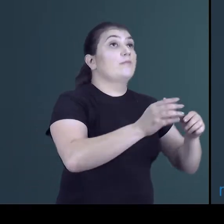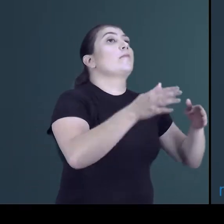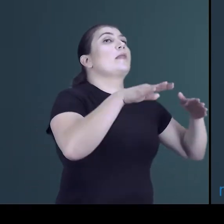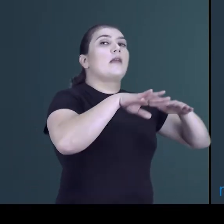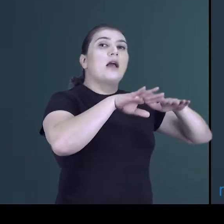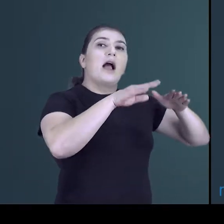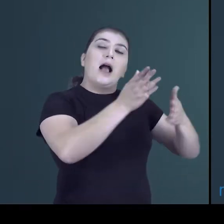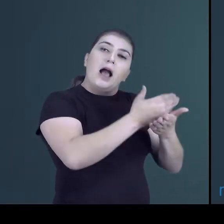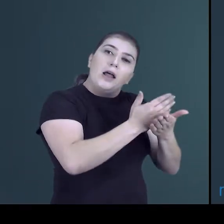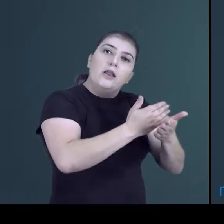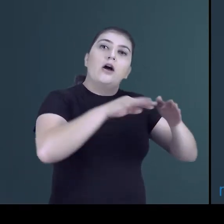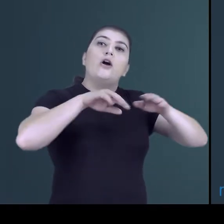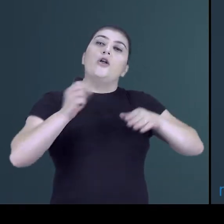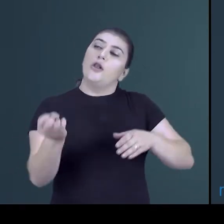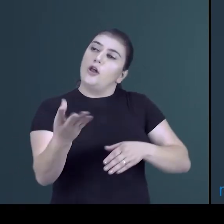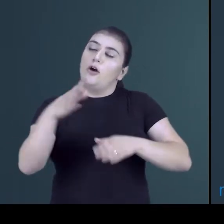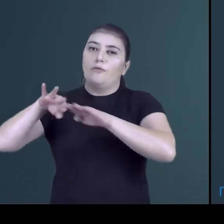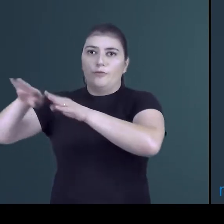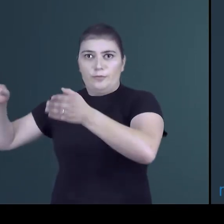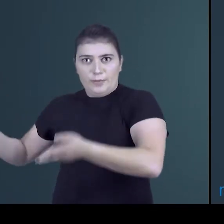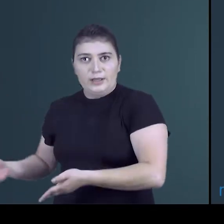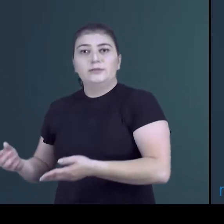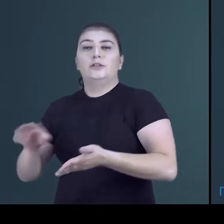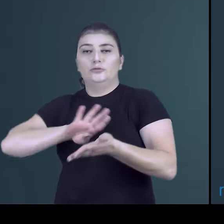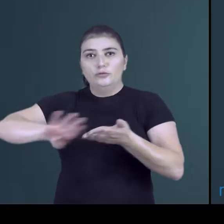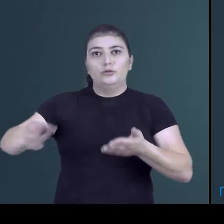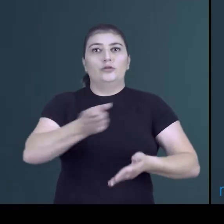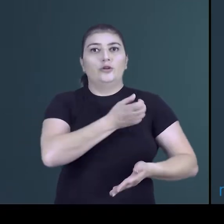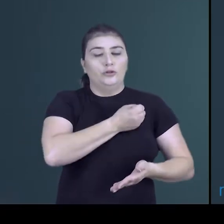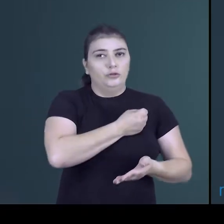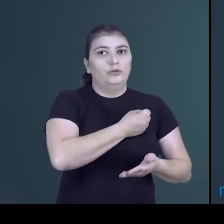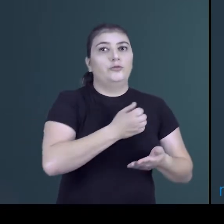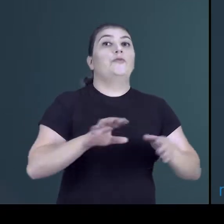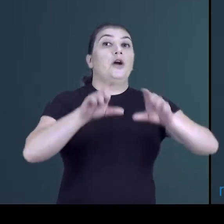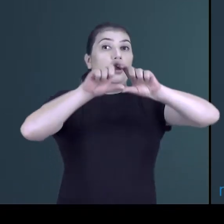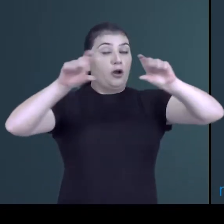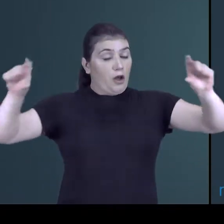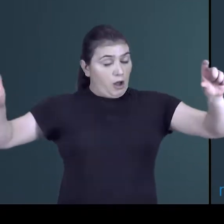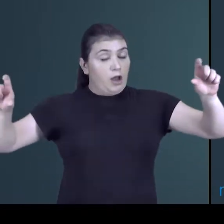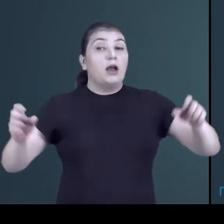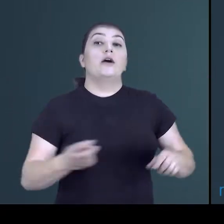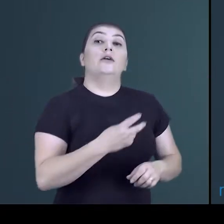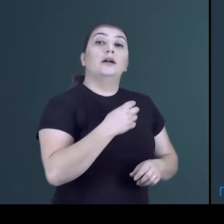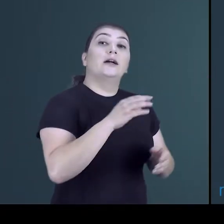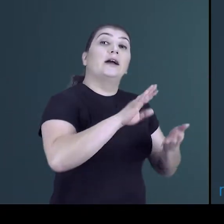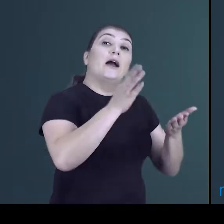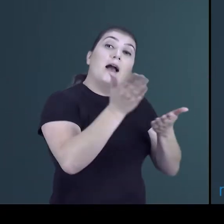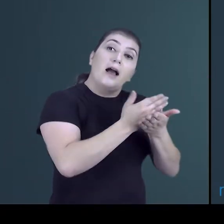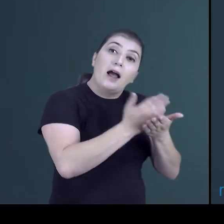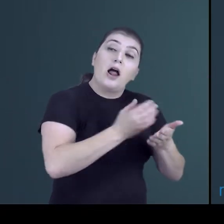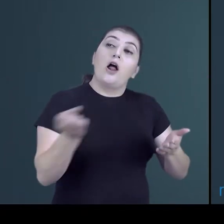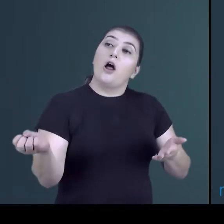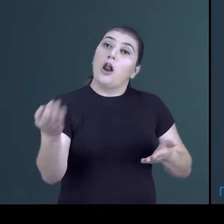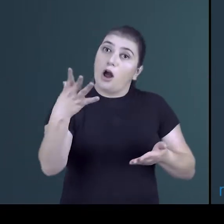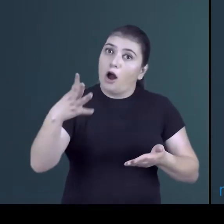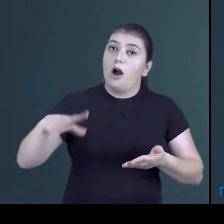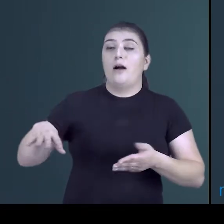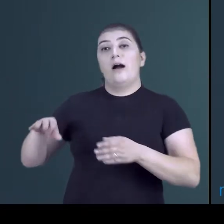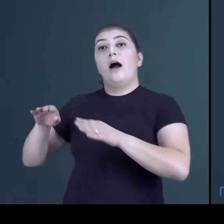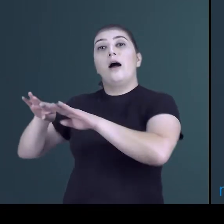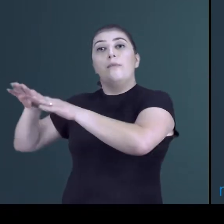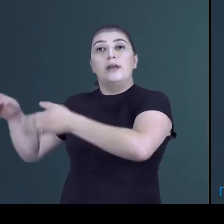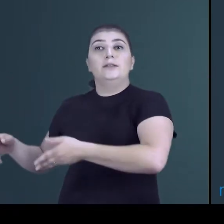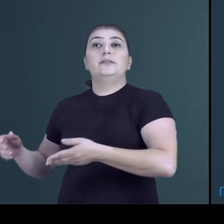mesa. Tiramos o numeral. Os nossos 2 cadernos estão na mesa. Tiramos o